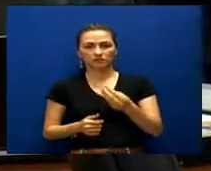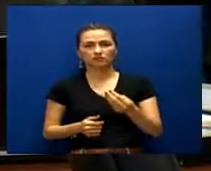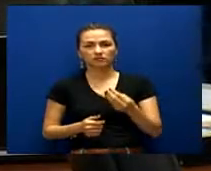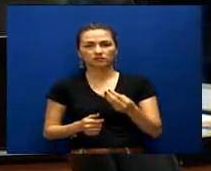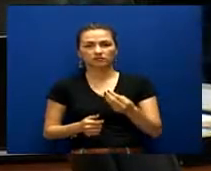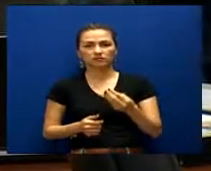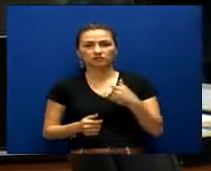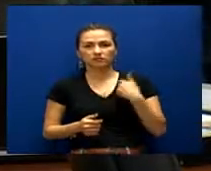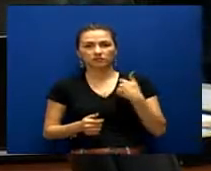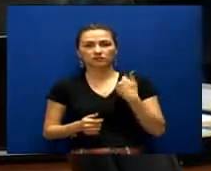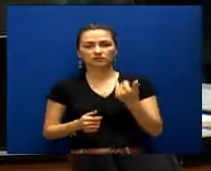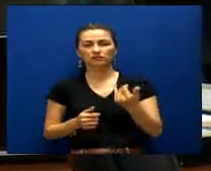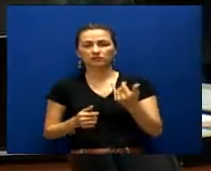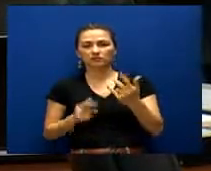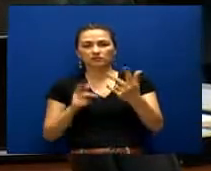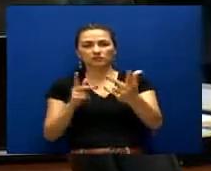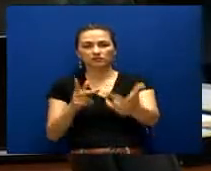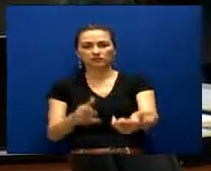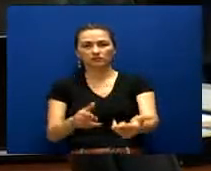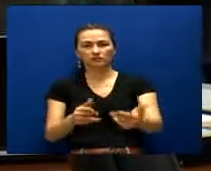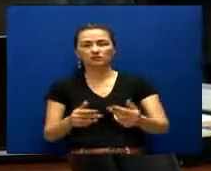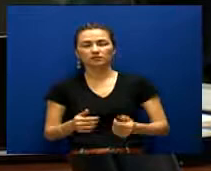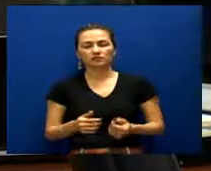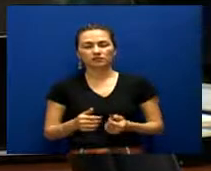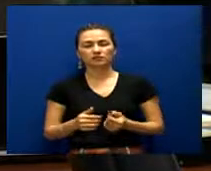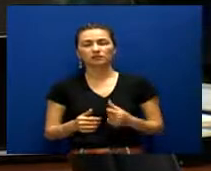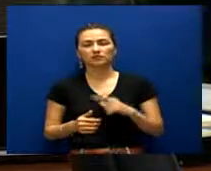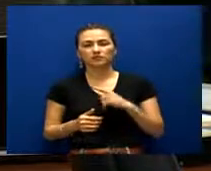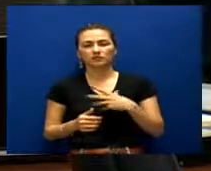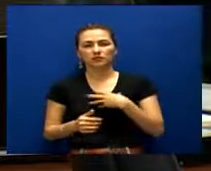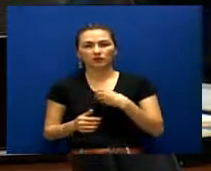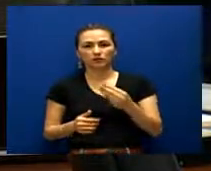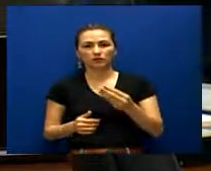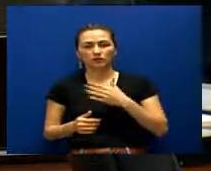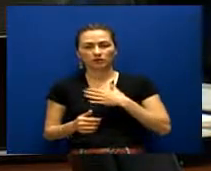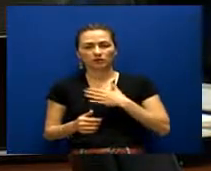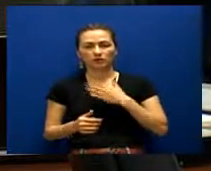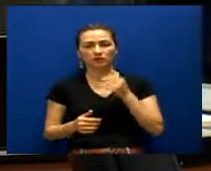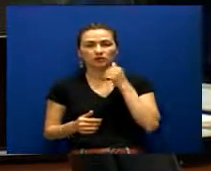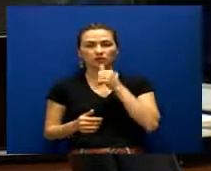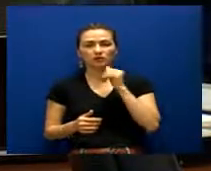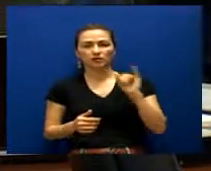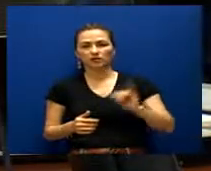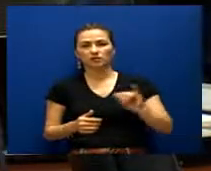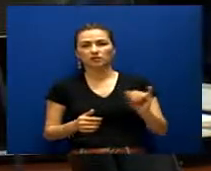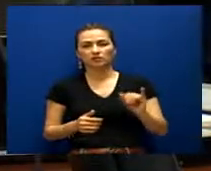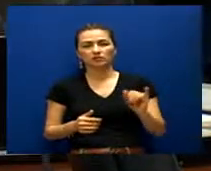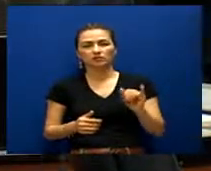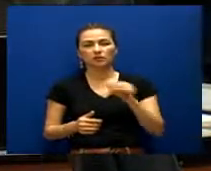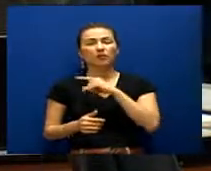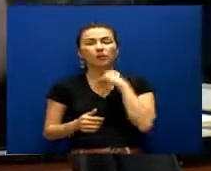ali. Ali nasceu filhos meus, ali morreu irmã minha.